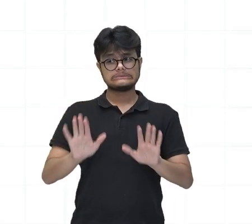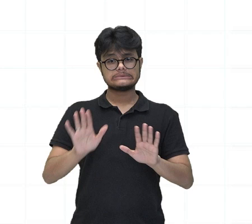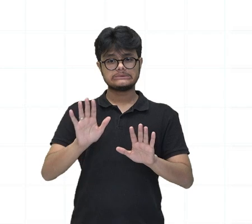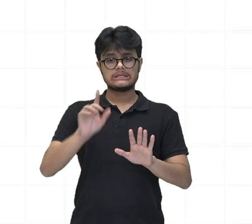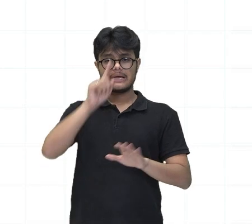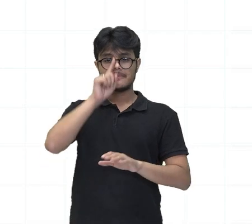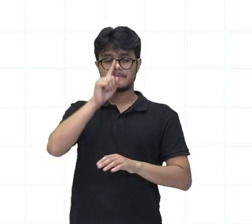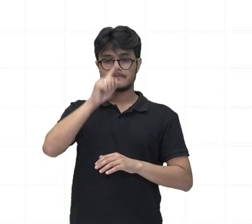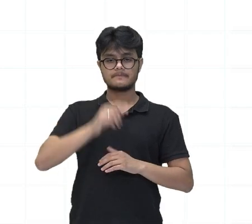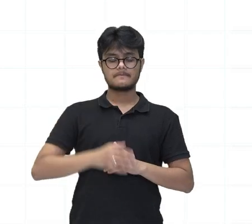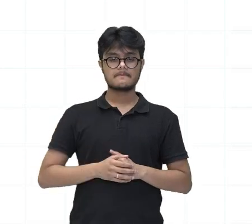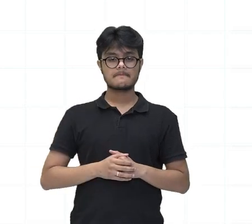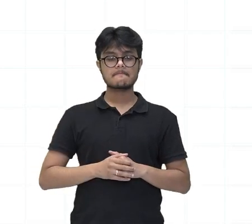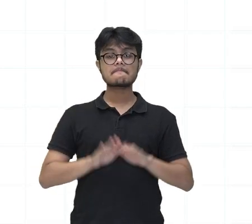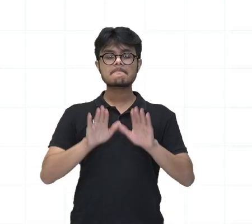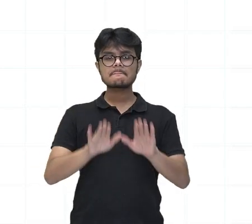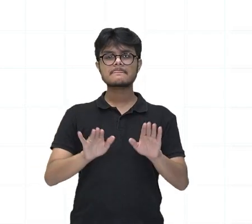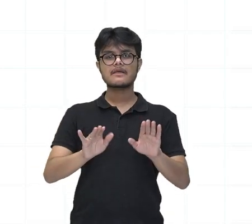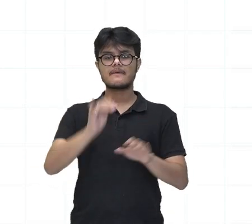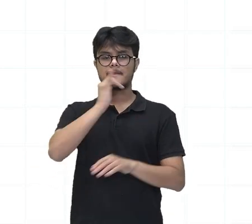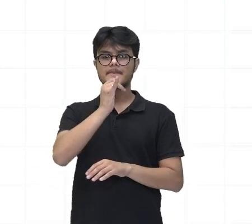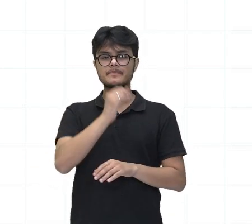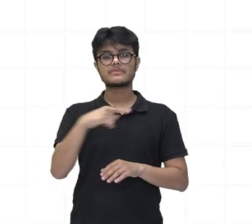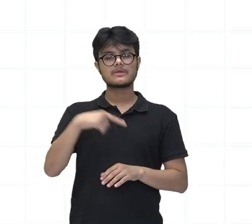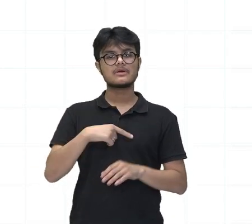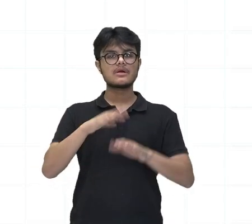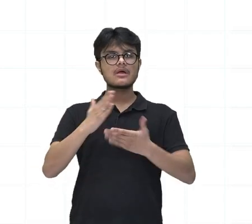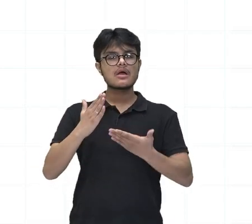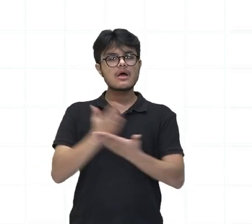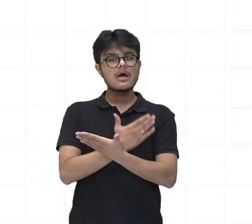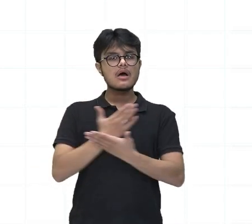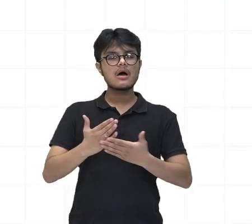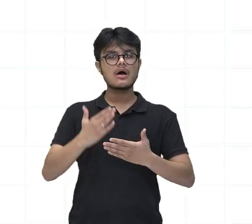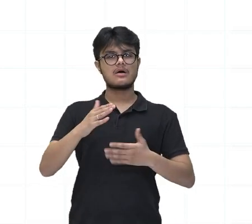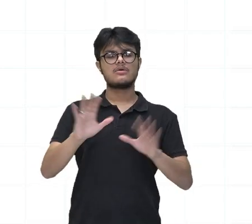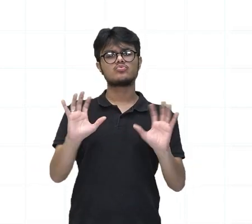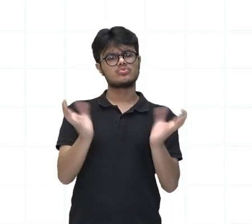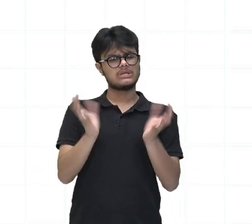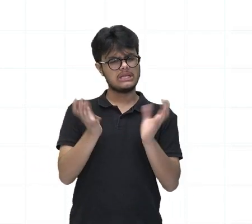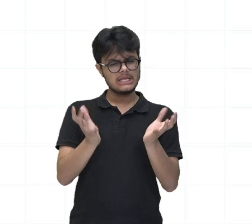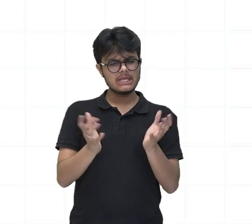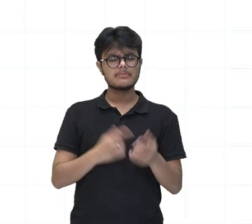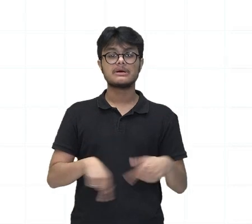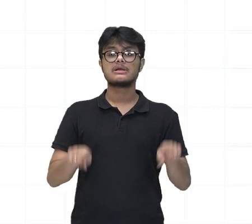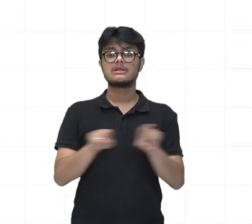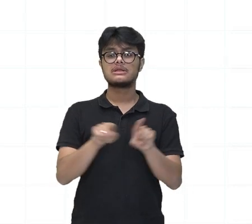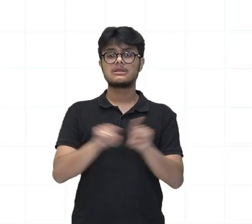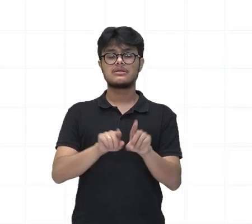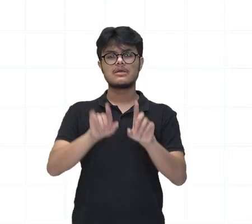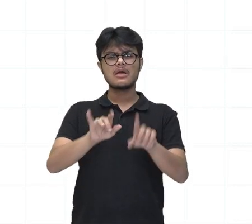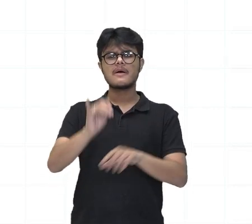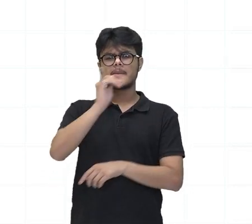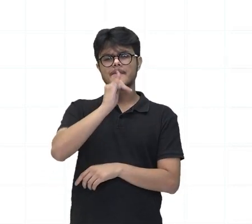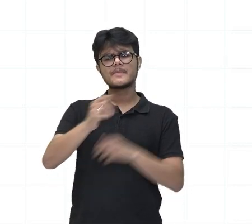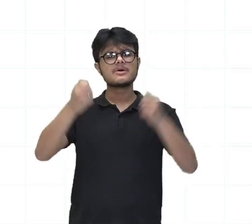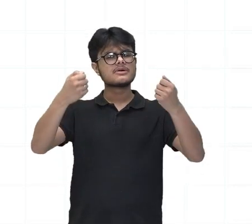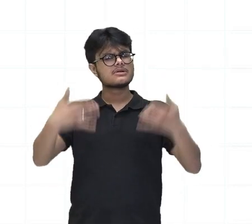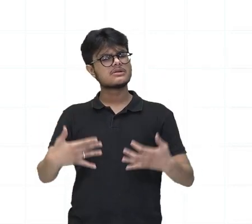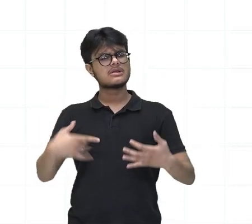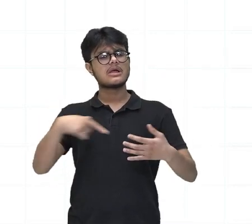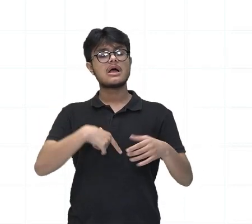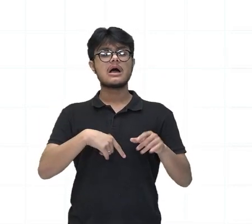essas correntes de convecção podem levar à formação de fenômenos climáticos, e aí podemos citar como exemplos